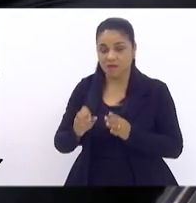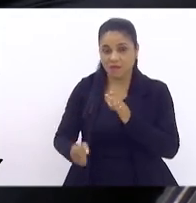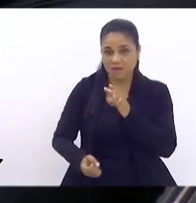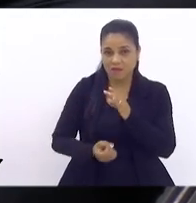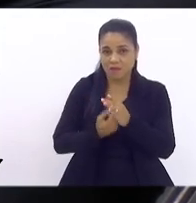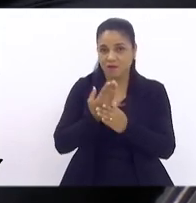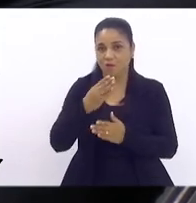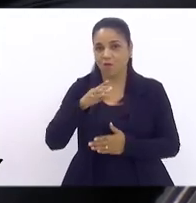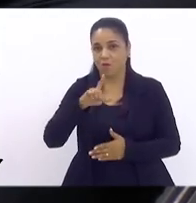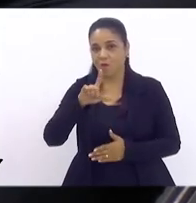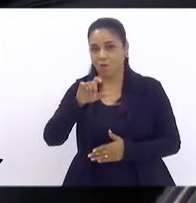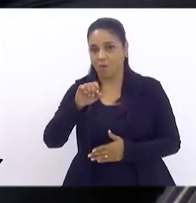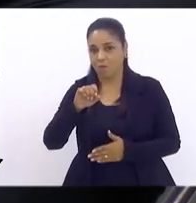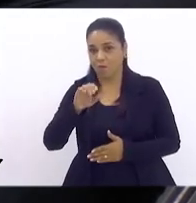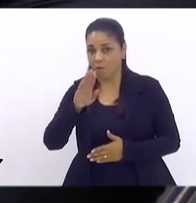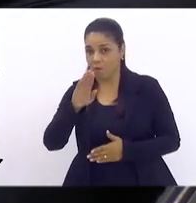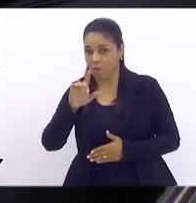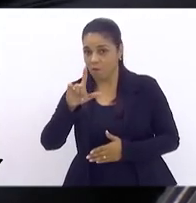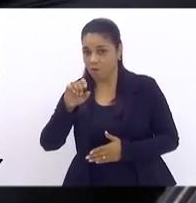para